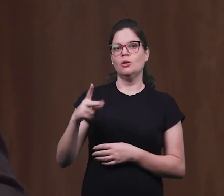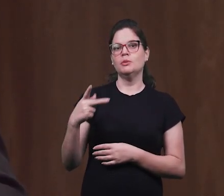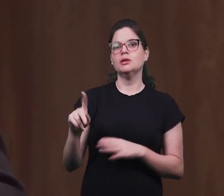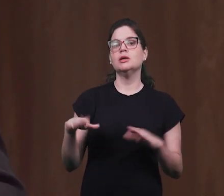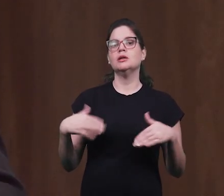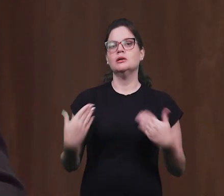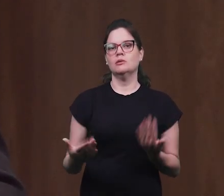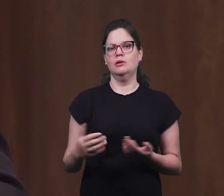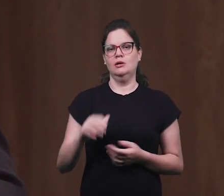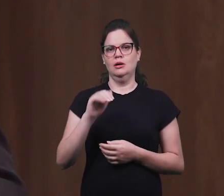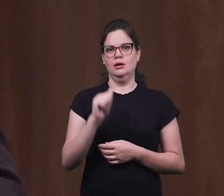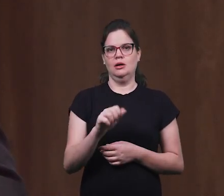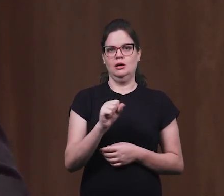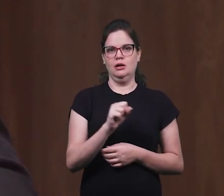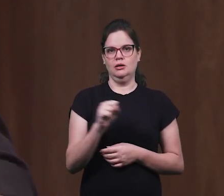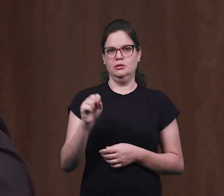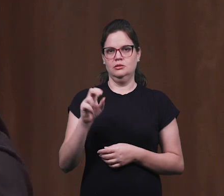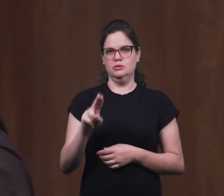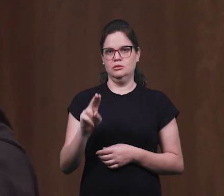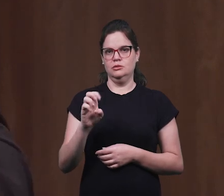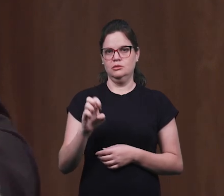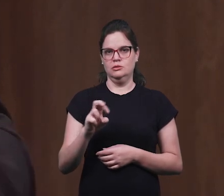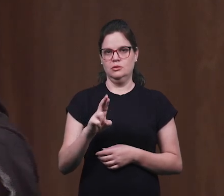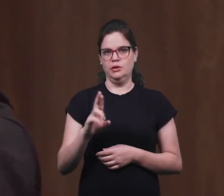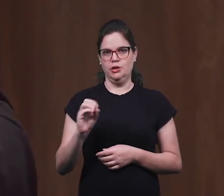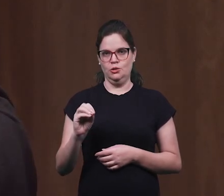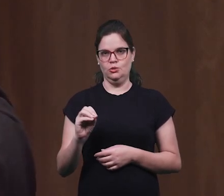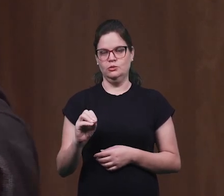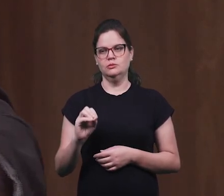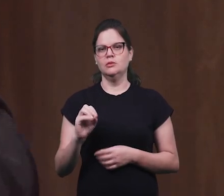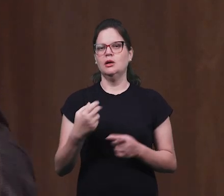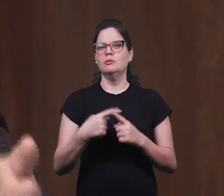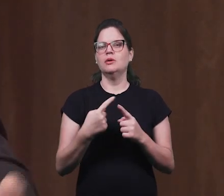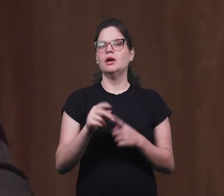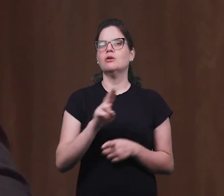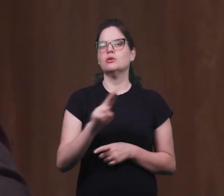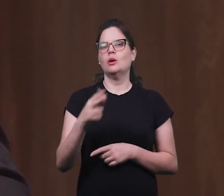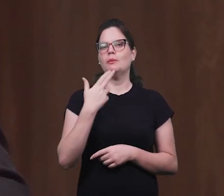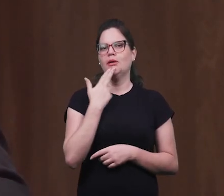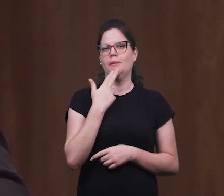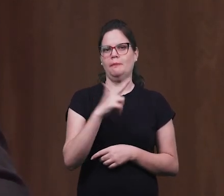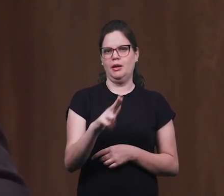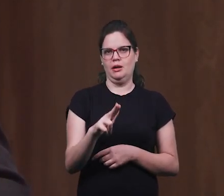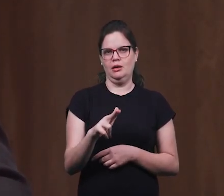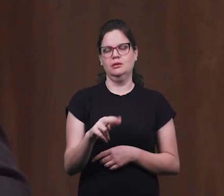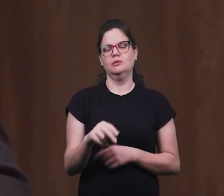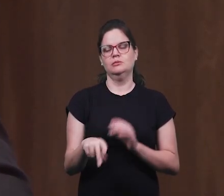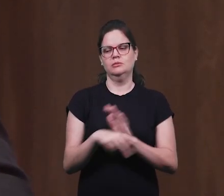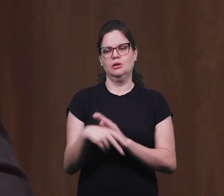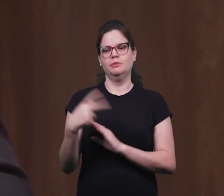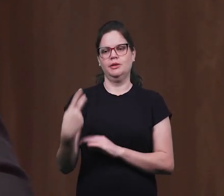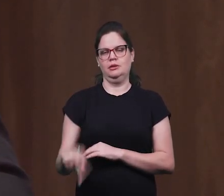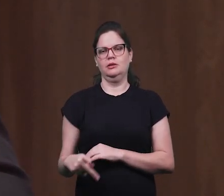Confere. Assuero era o nome hebraico, aramaico de Xerxes.